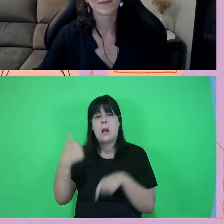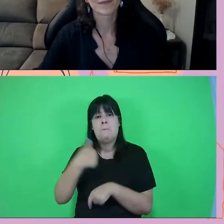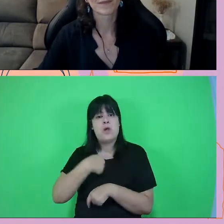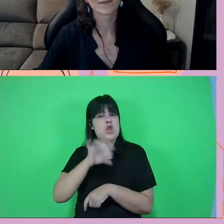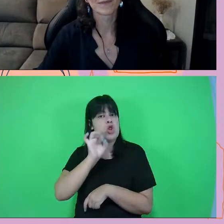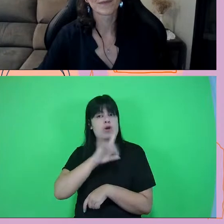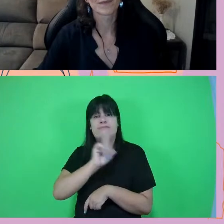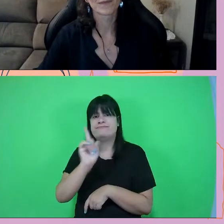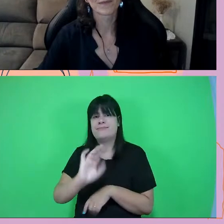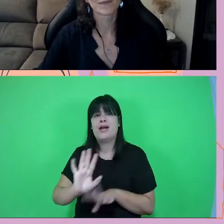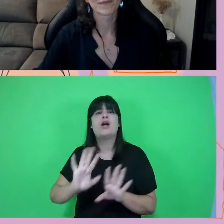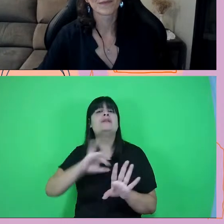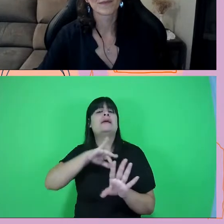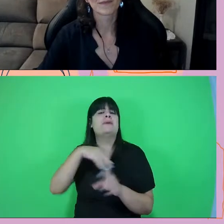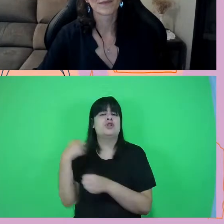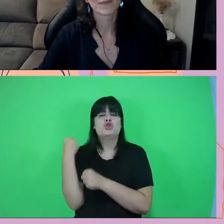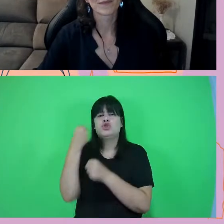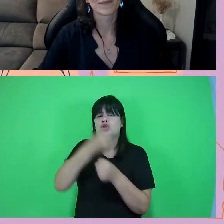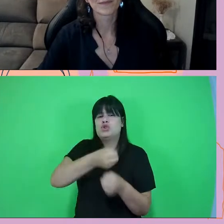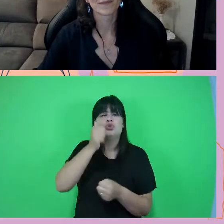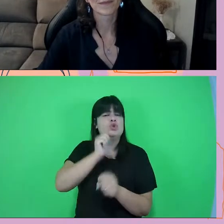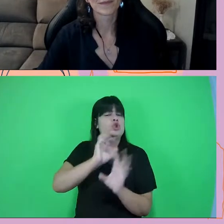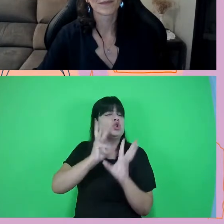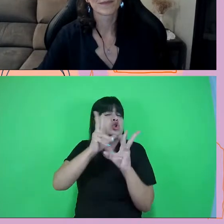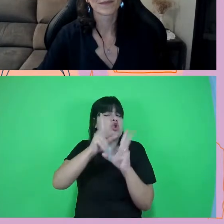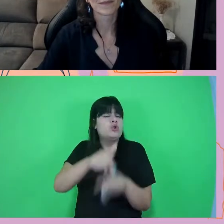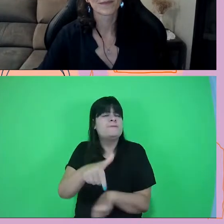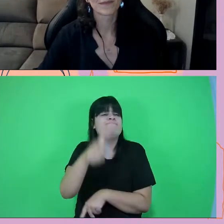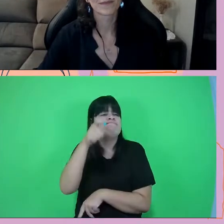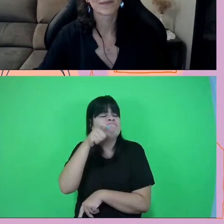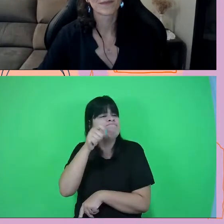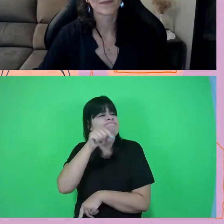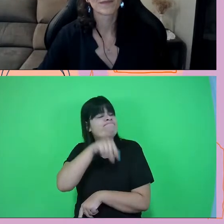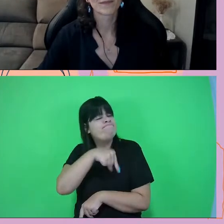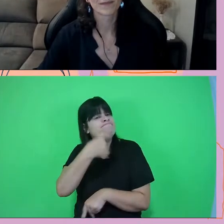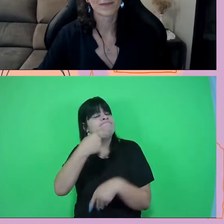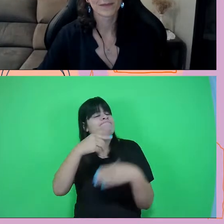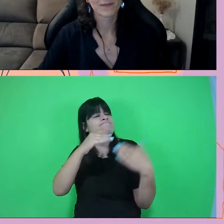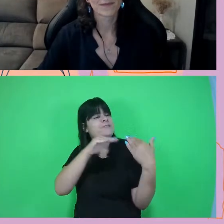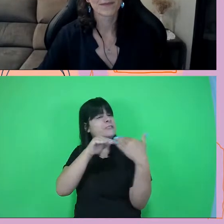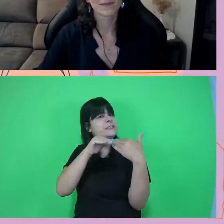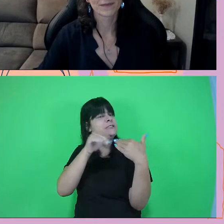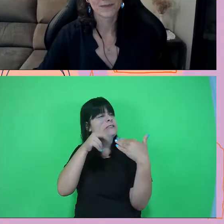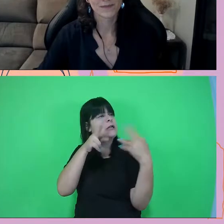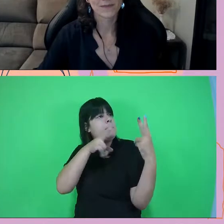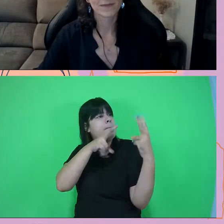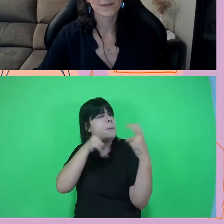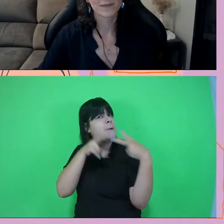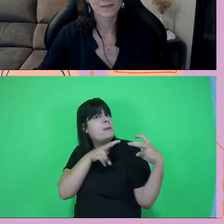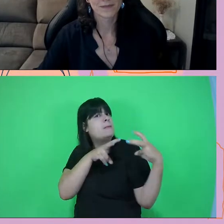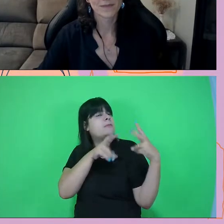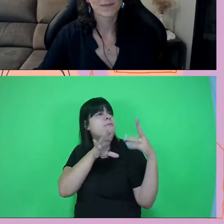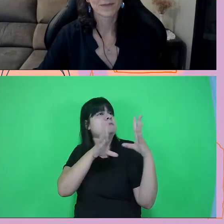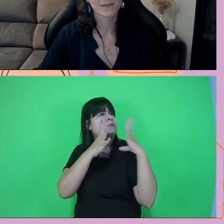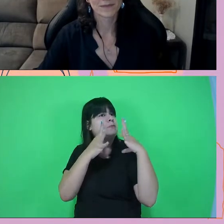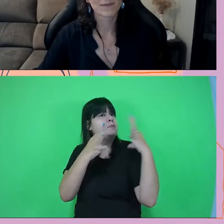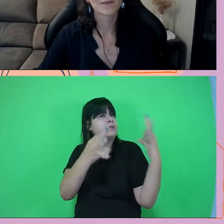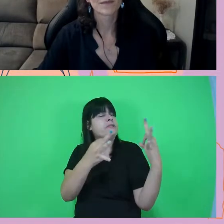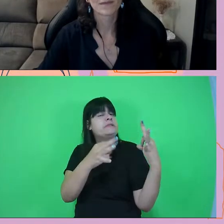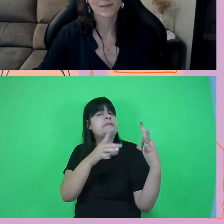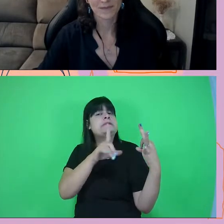todas as judocas do Brasil, ver que tem esses parâmetros, né, para a gente observar, é um farol,